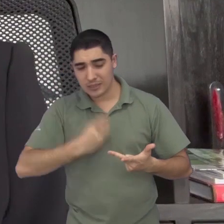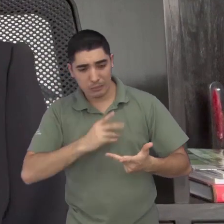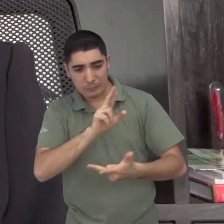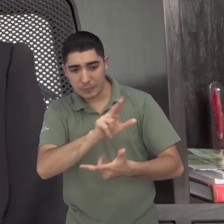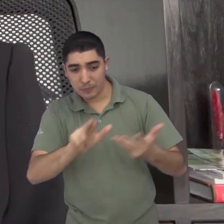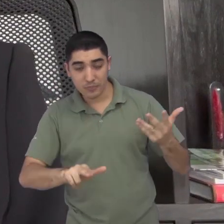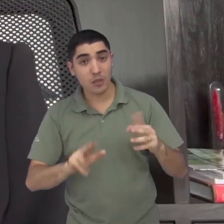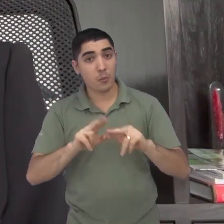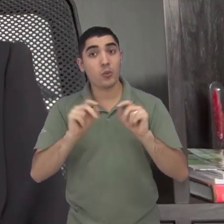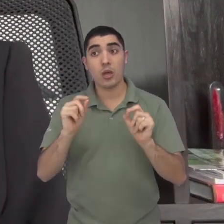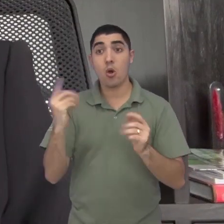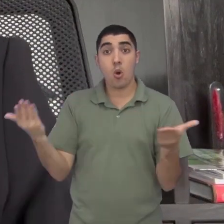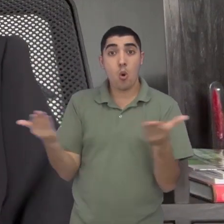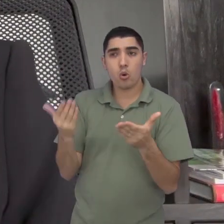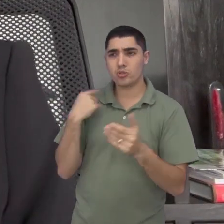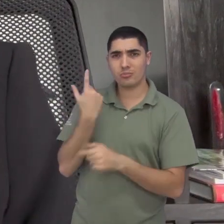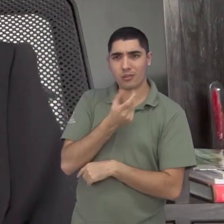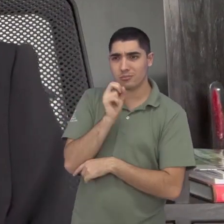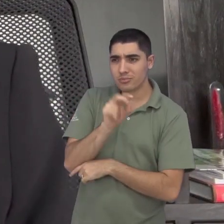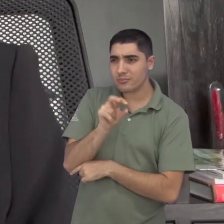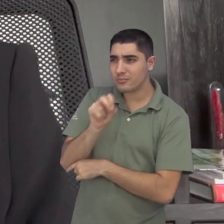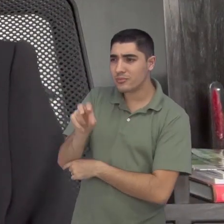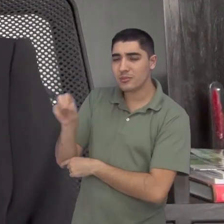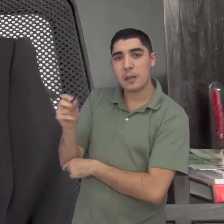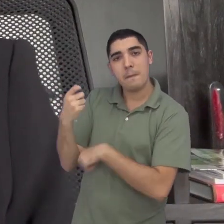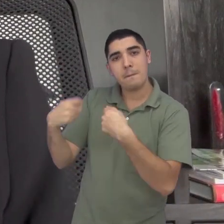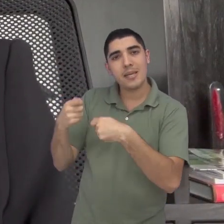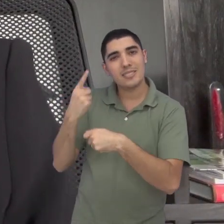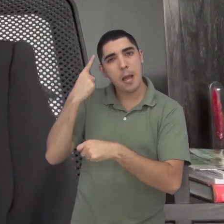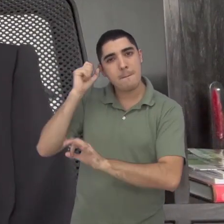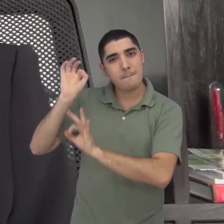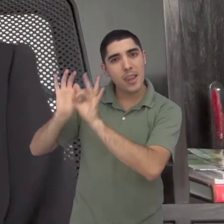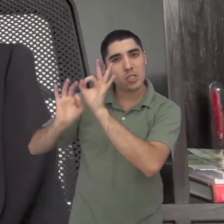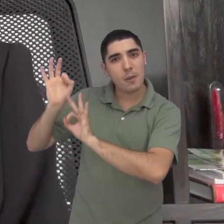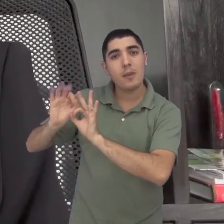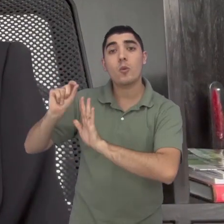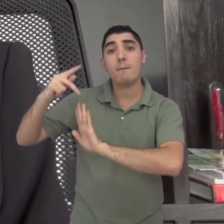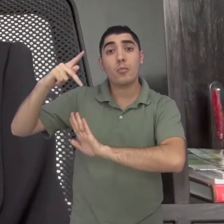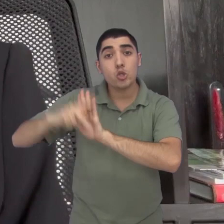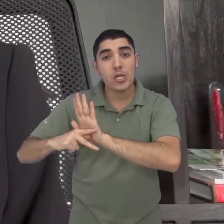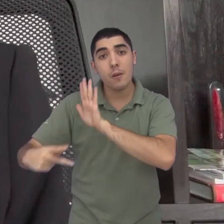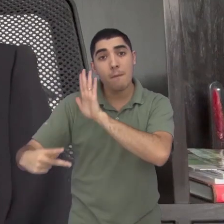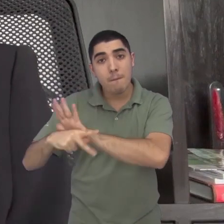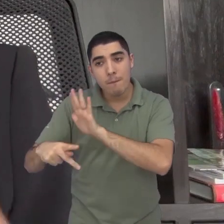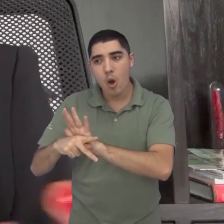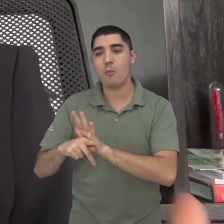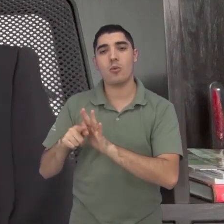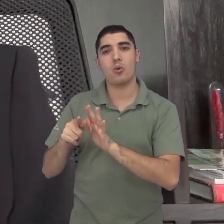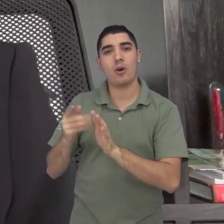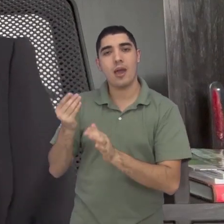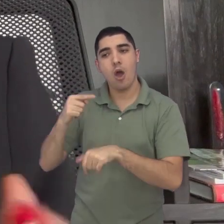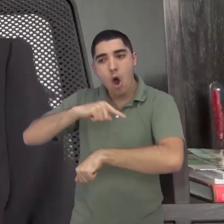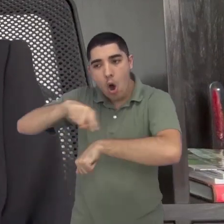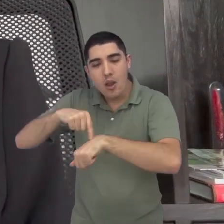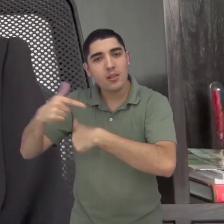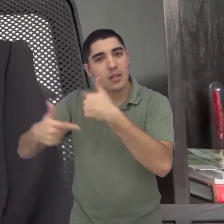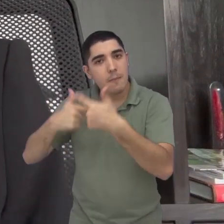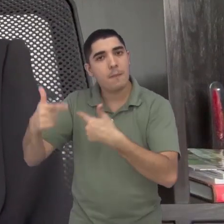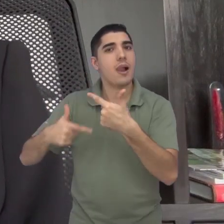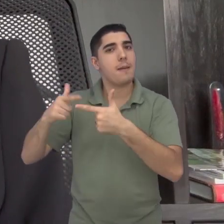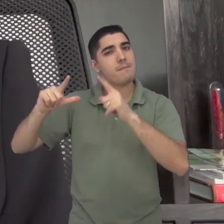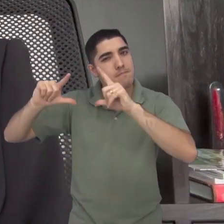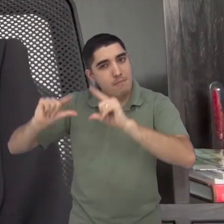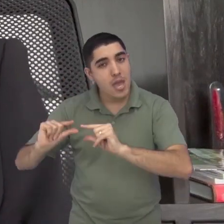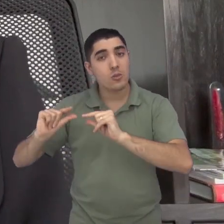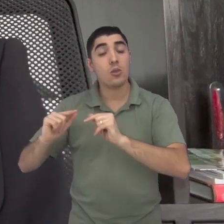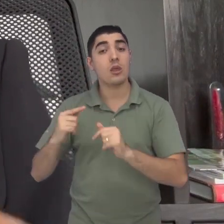projeto de produtividade para que a gente aprenda a trabalhar melhor. A gente está numa fase de planejamento com as empresas, tentando discutir o que faz sentido